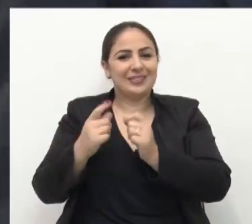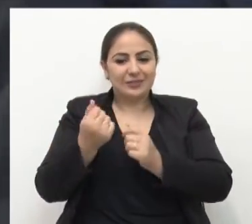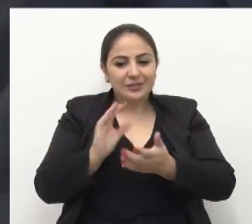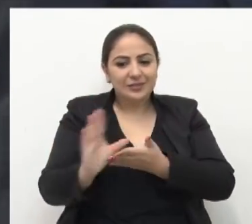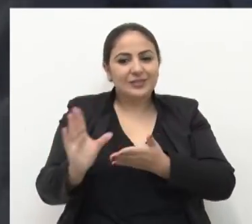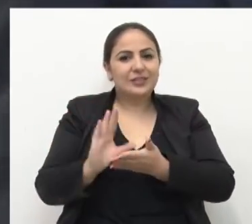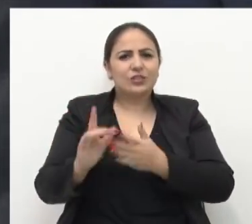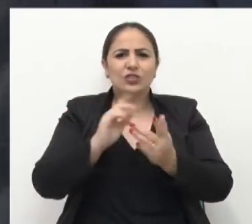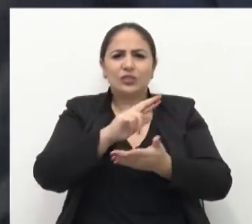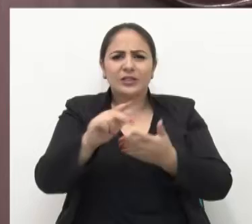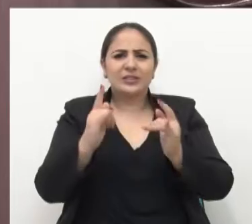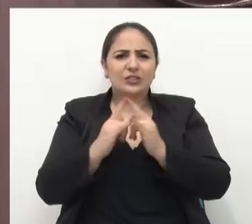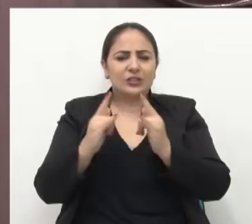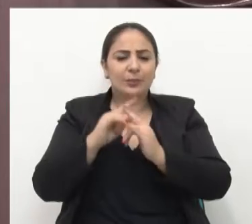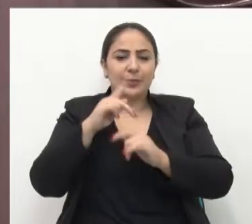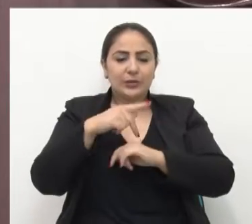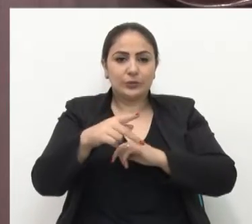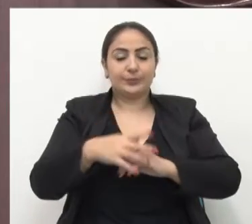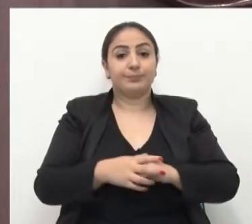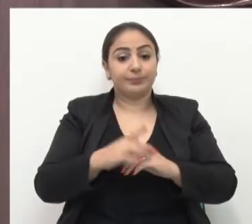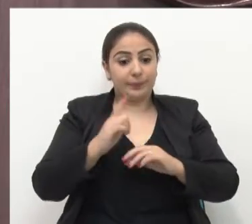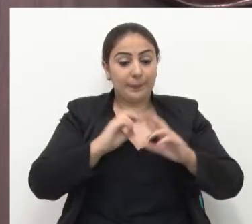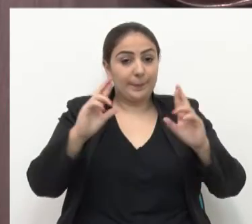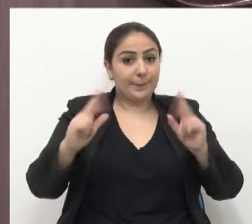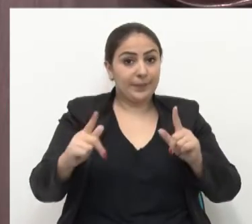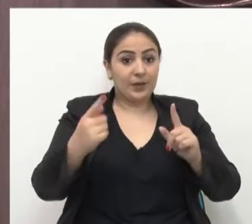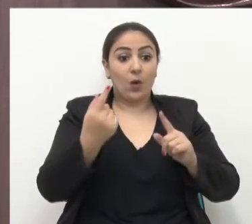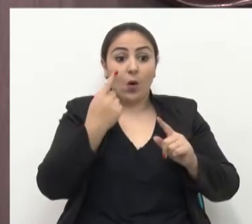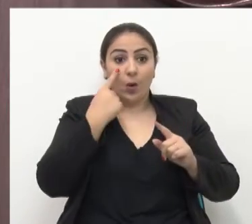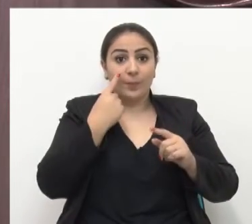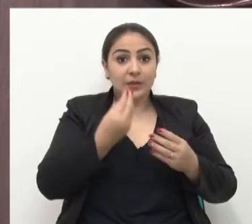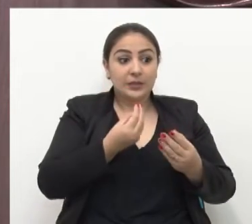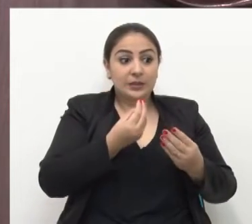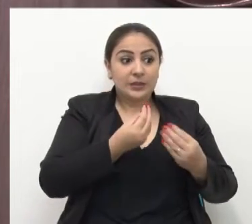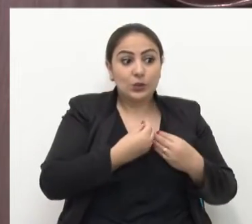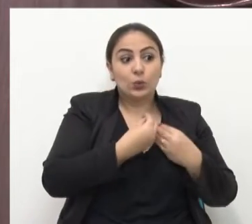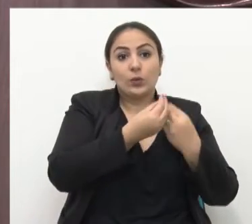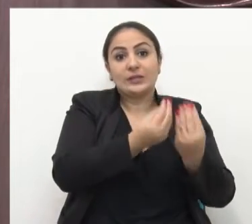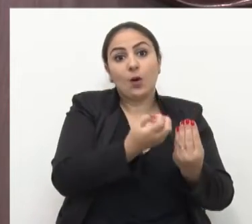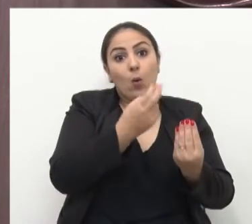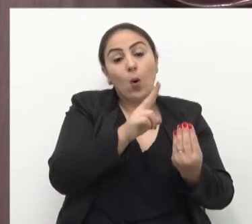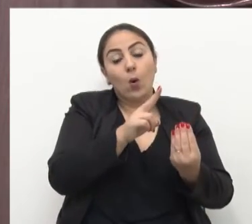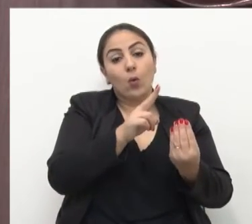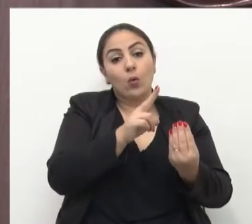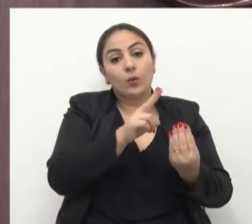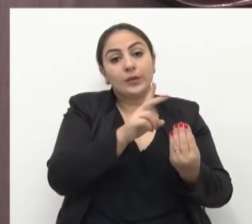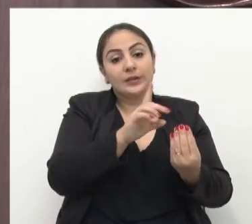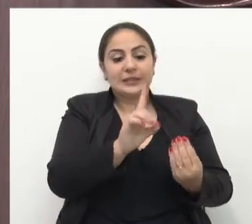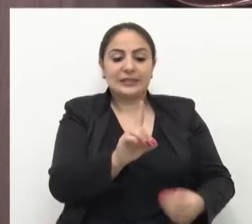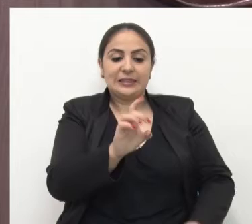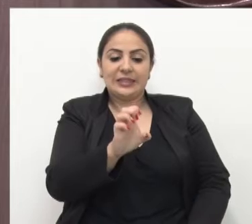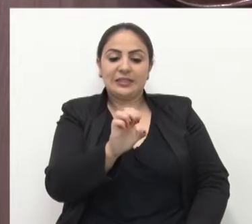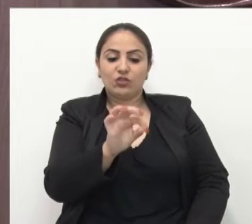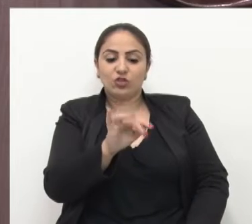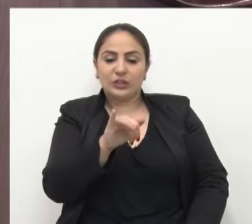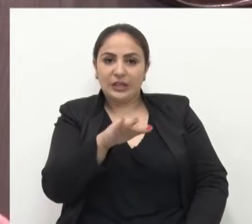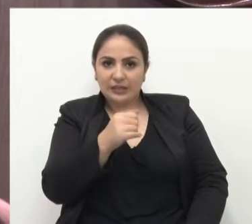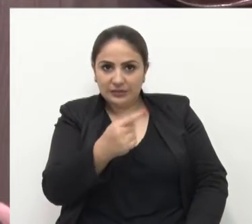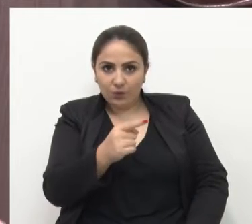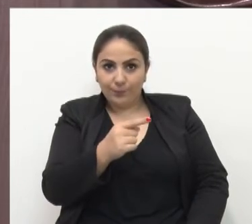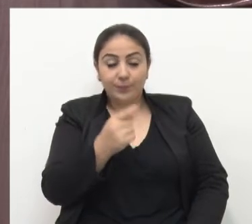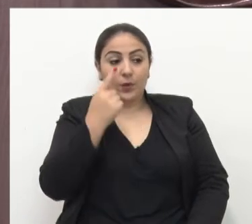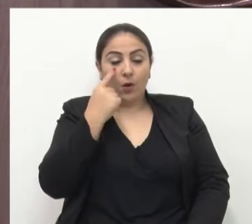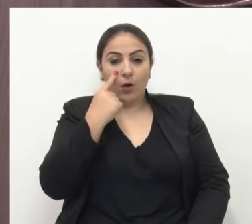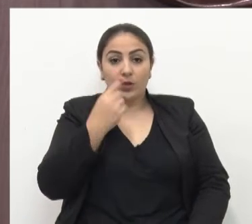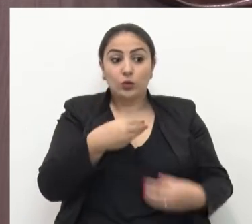em passo fundo existe uma diferenciação né adoção ea destinação a a doação é aquela onde